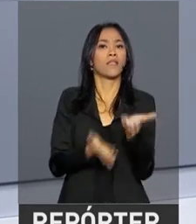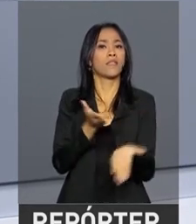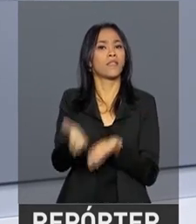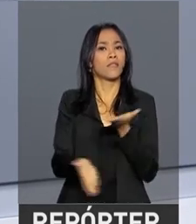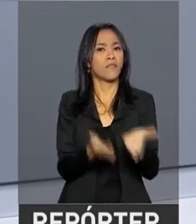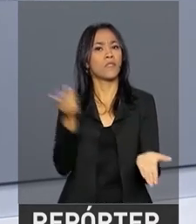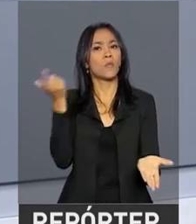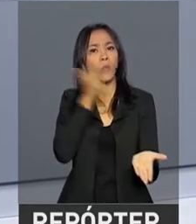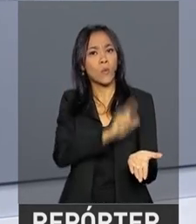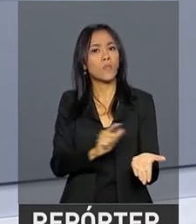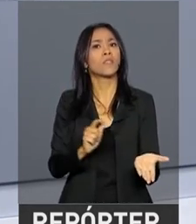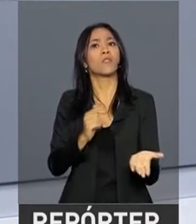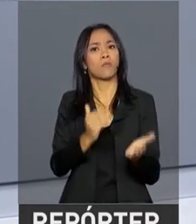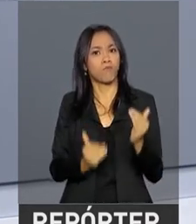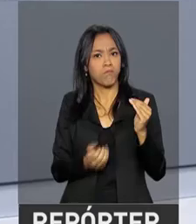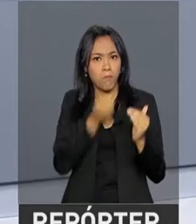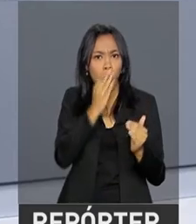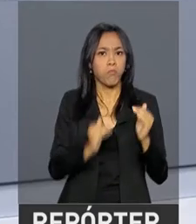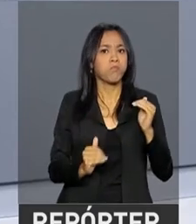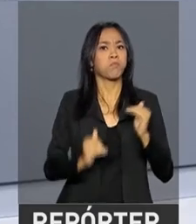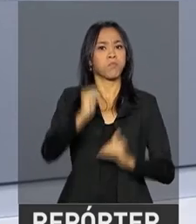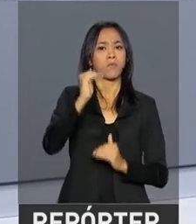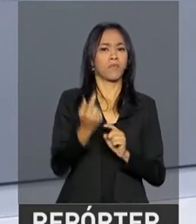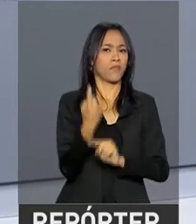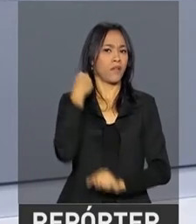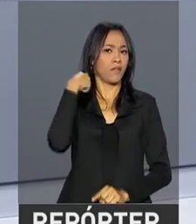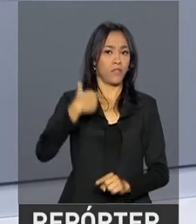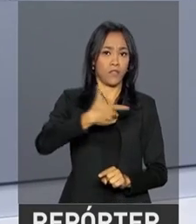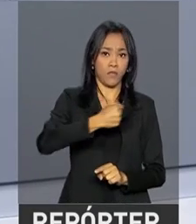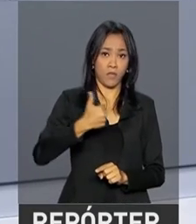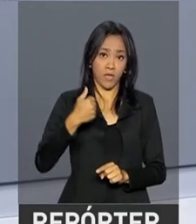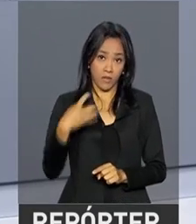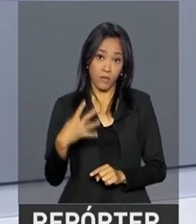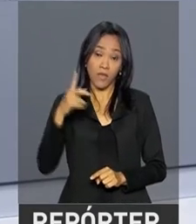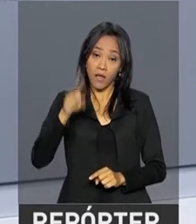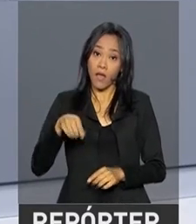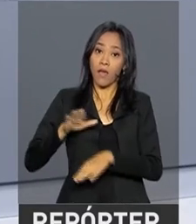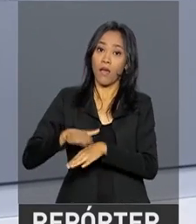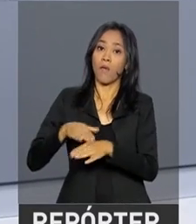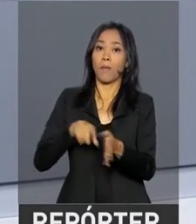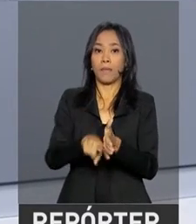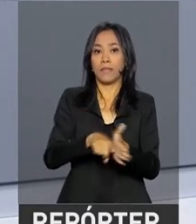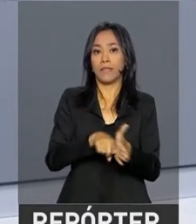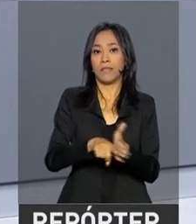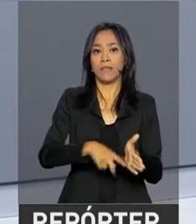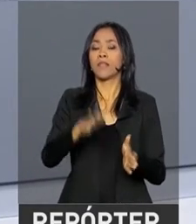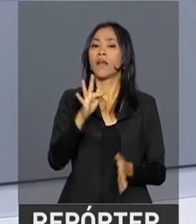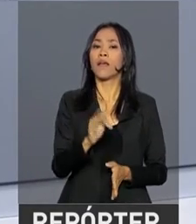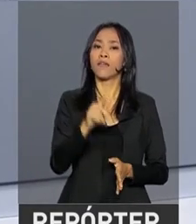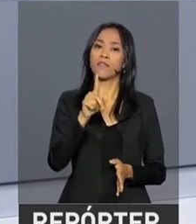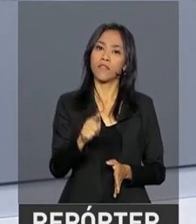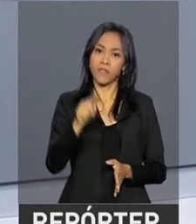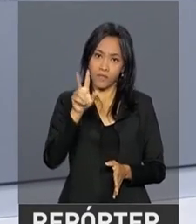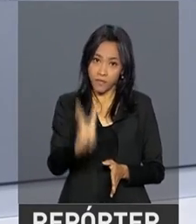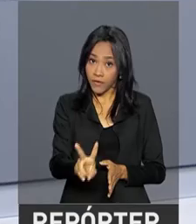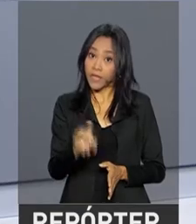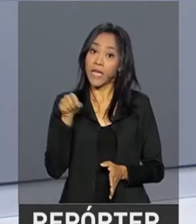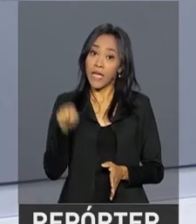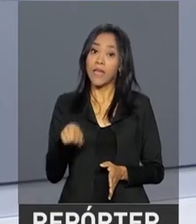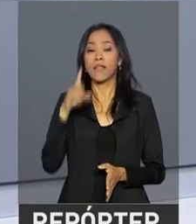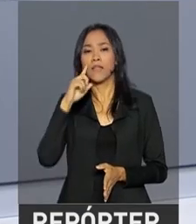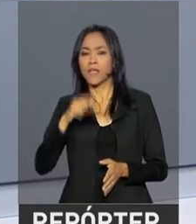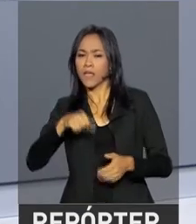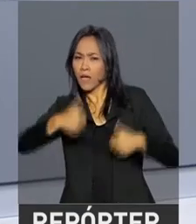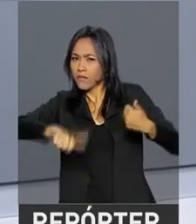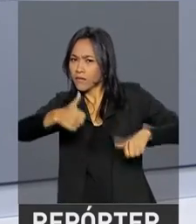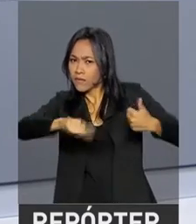desde julho de 2014. É o que aponta a pesquisa da Fundação Getúlio Vargas, divulgada agora há pouco. O indicador que mede o desempenho desse